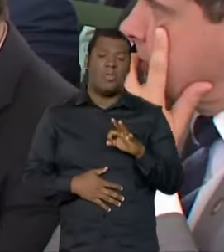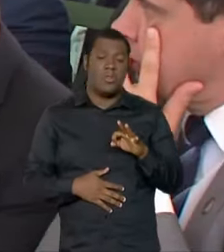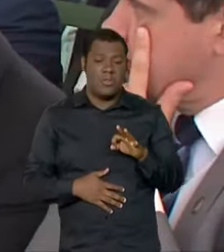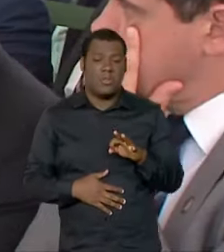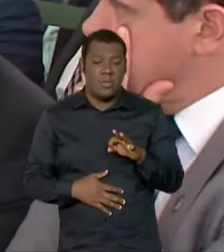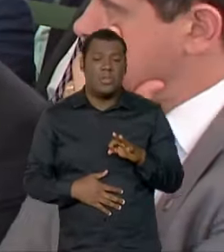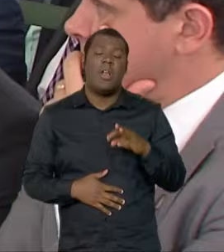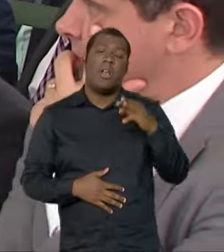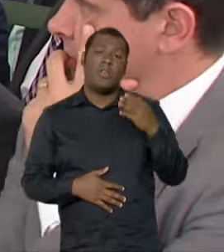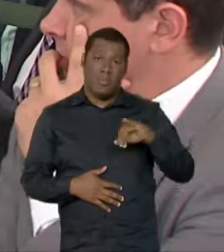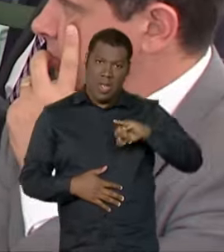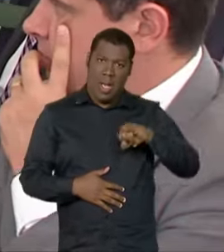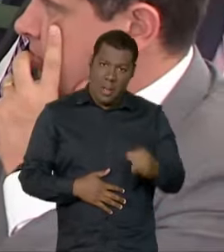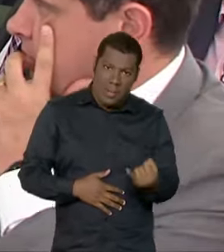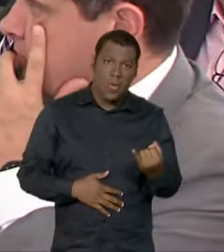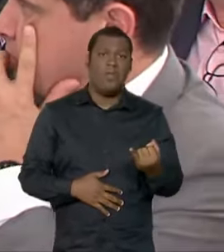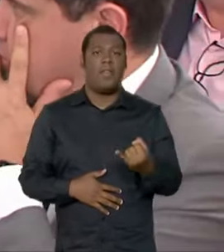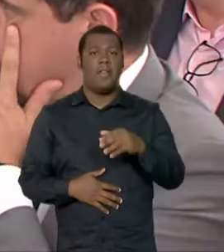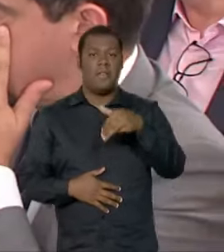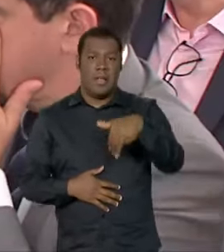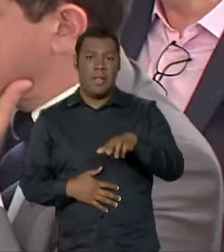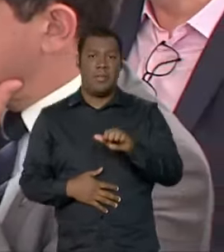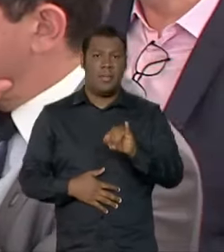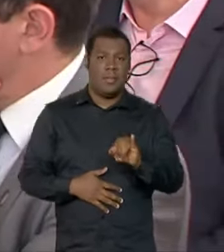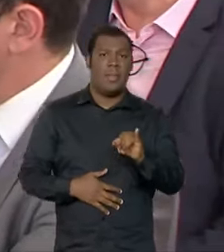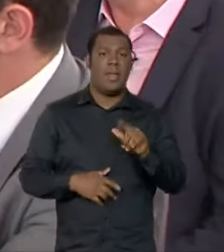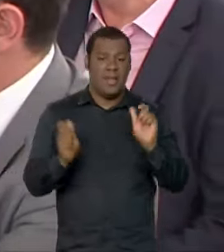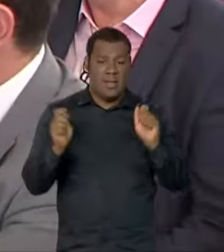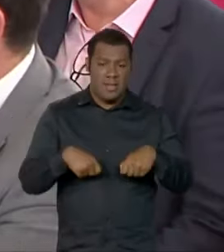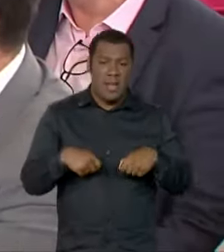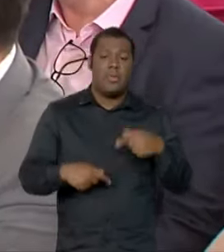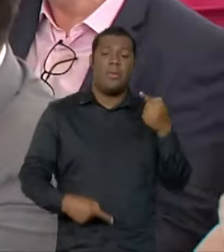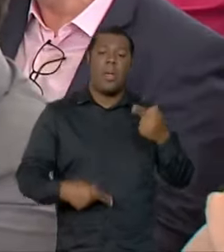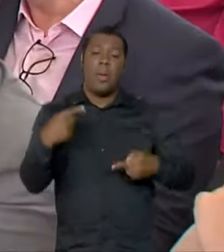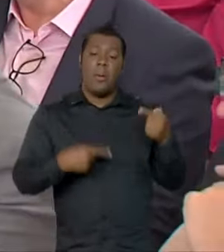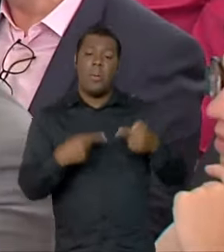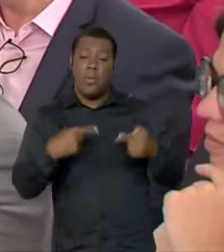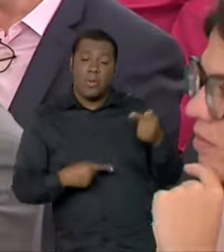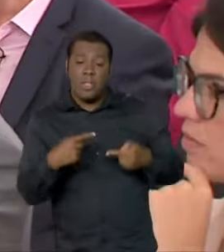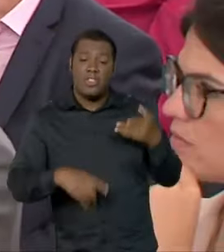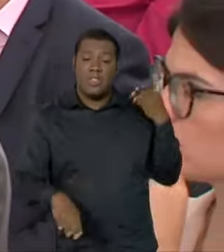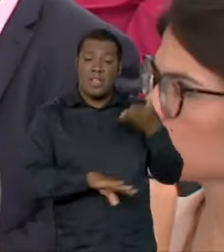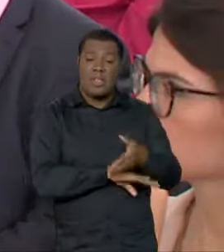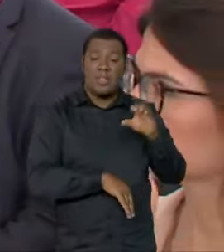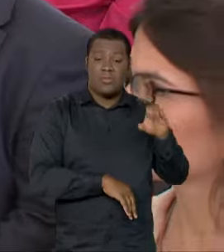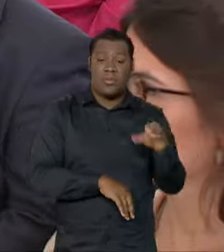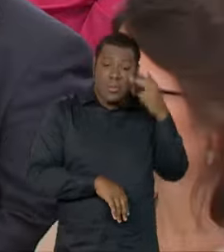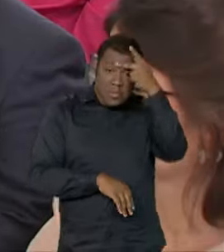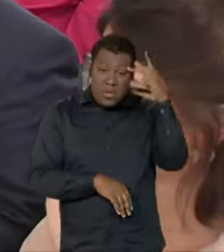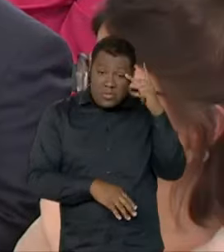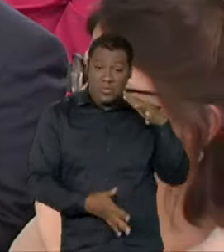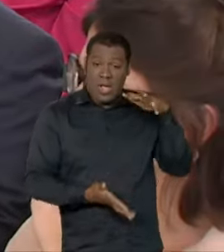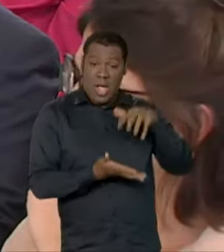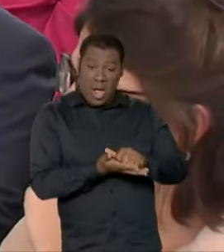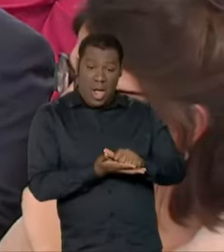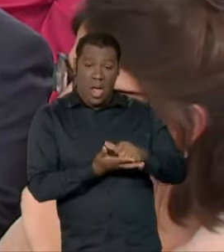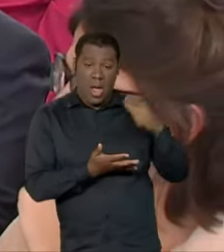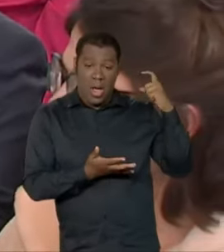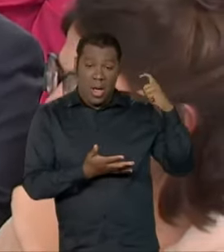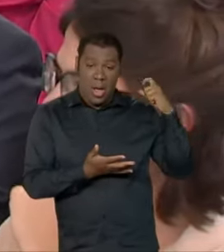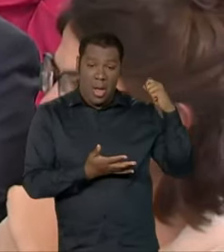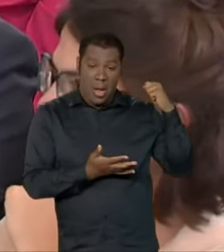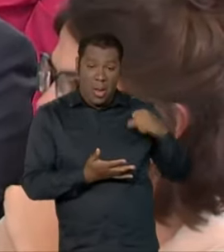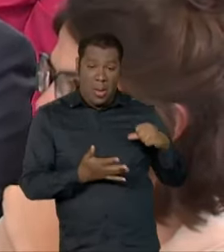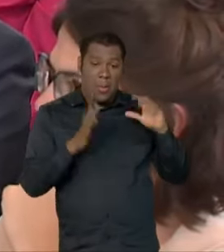do MEI. Estamos falando aqui de uma política de microcrédito produtivo para pessoas inscritas no Cadastro Único, no